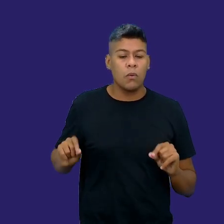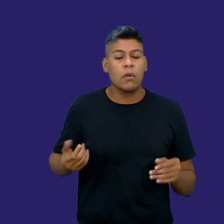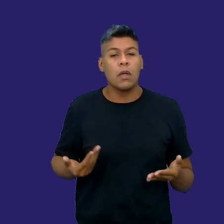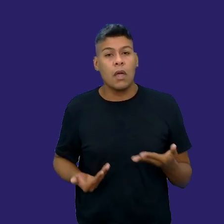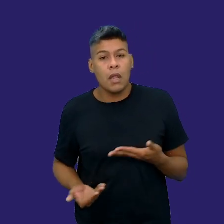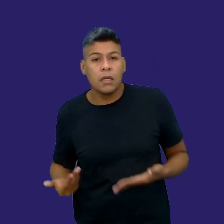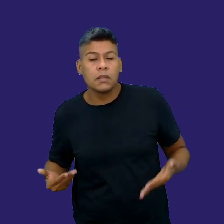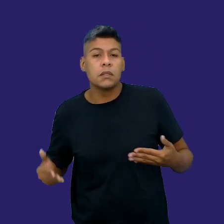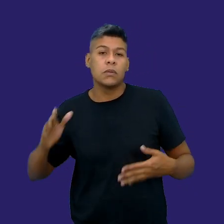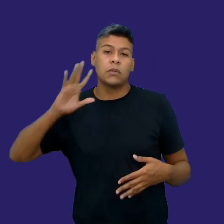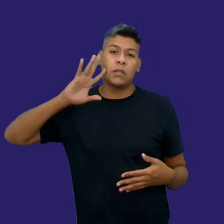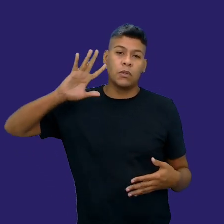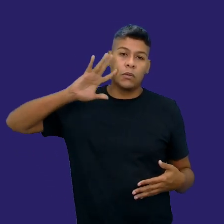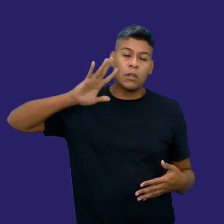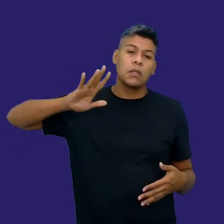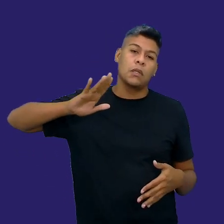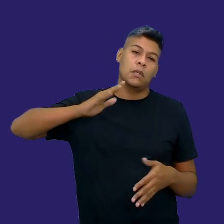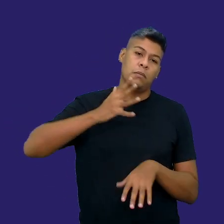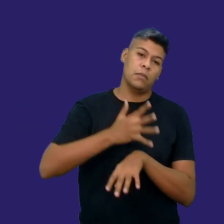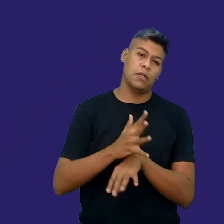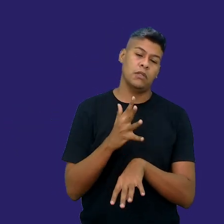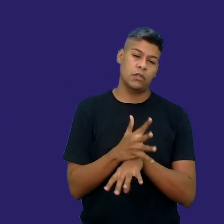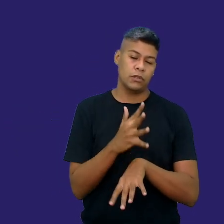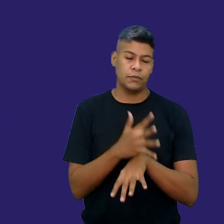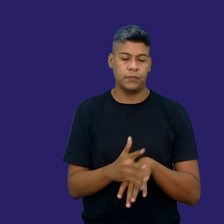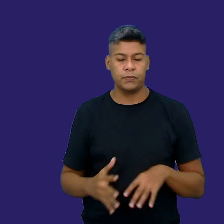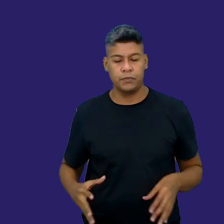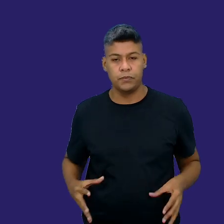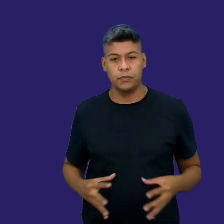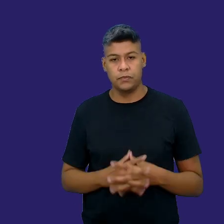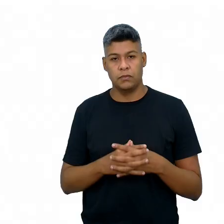relação dessa teoria e dessa prática, né?